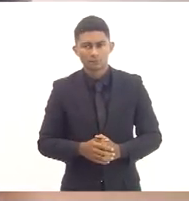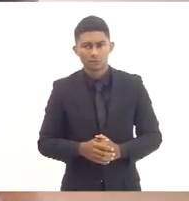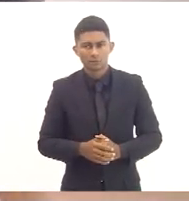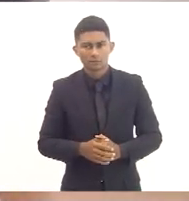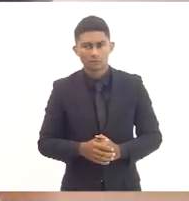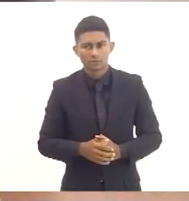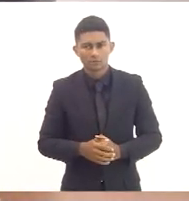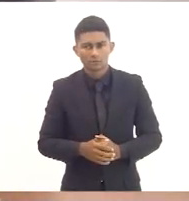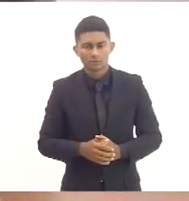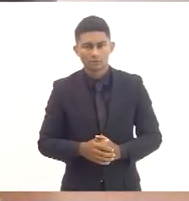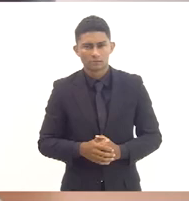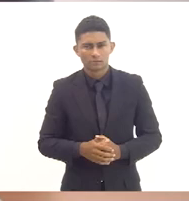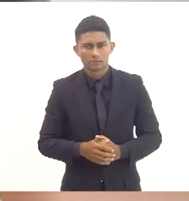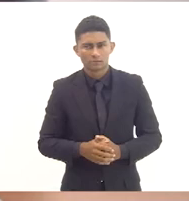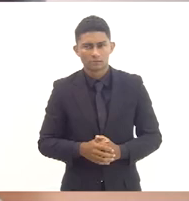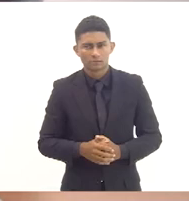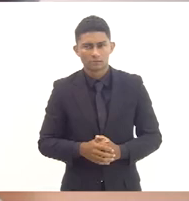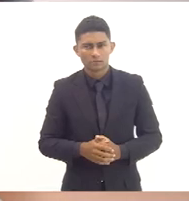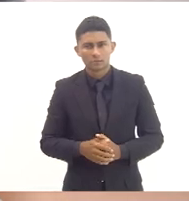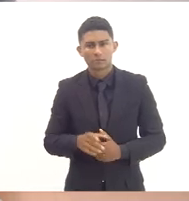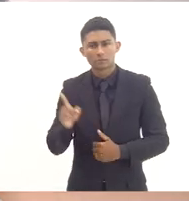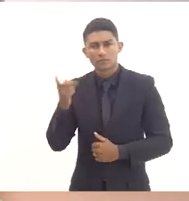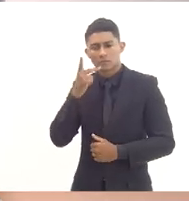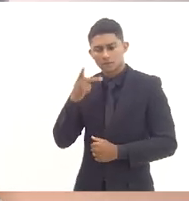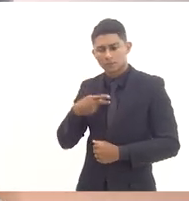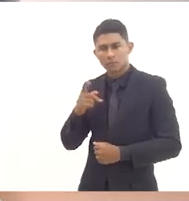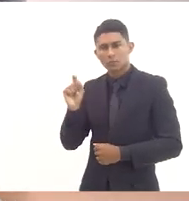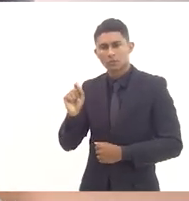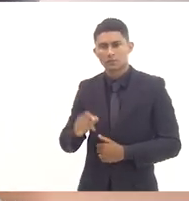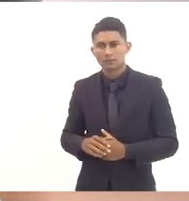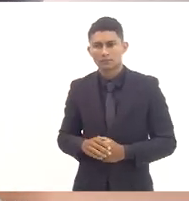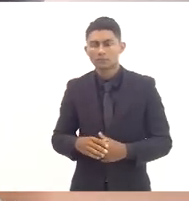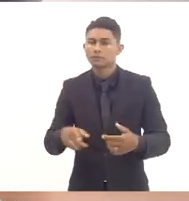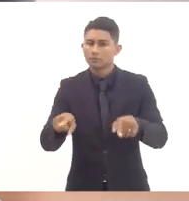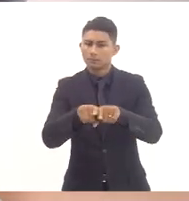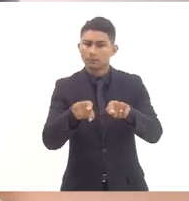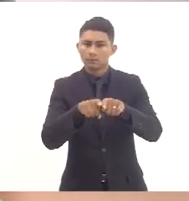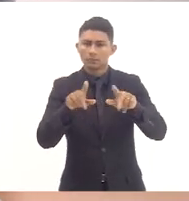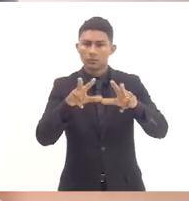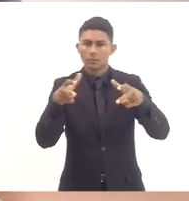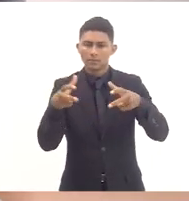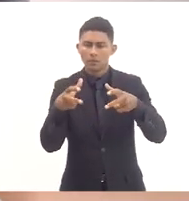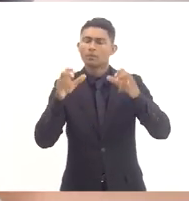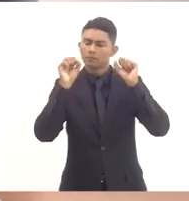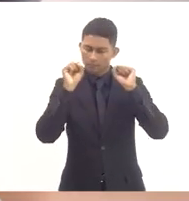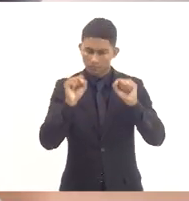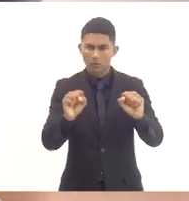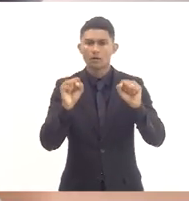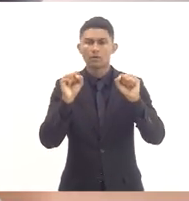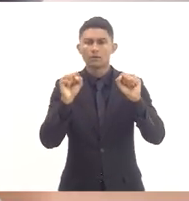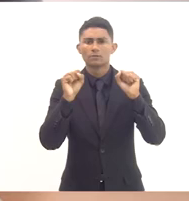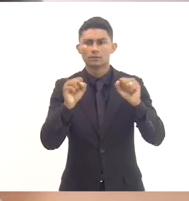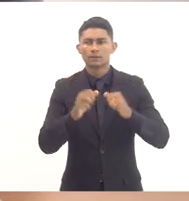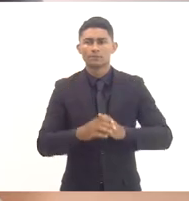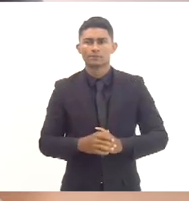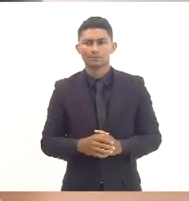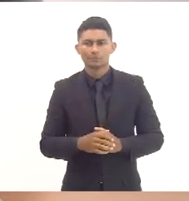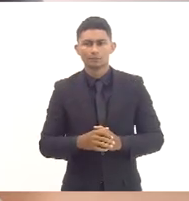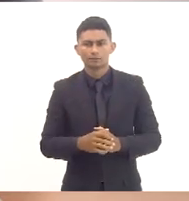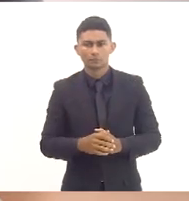Ah tá e a Andressa tá falando que também é na comissão tá você pode se dirigir à